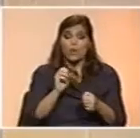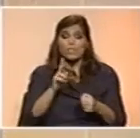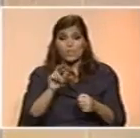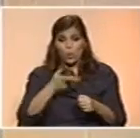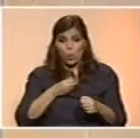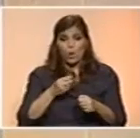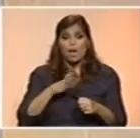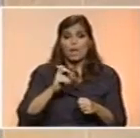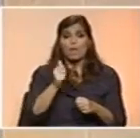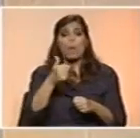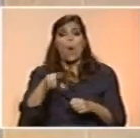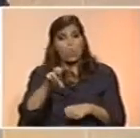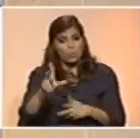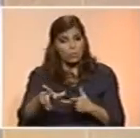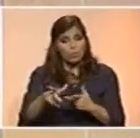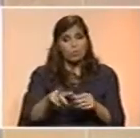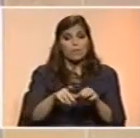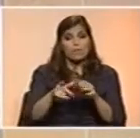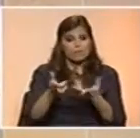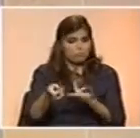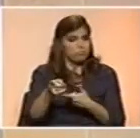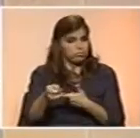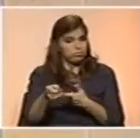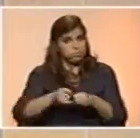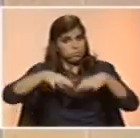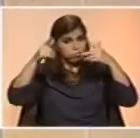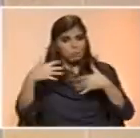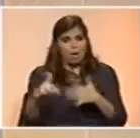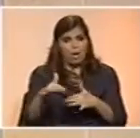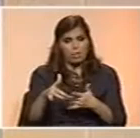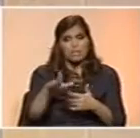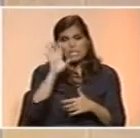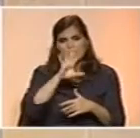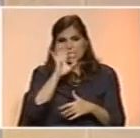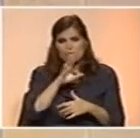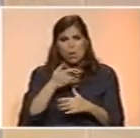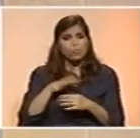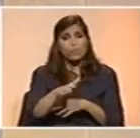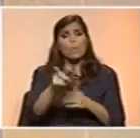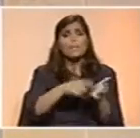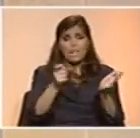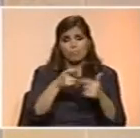vegetariano, mesmo que conduzam daqueles jipes enormes, aqueles hummers norte-americanos, ainda assim